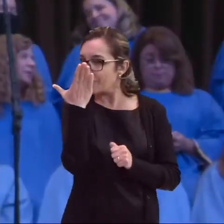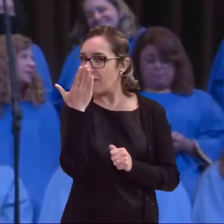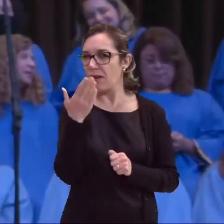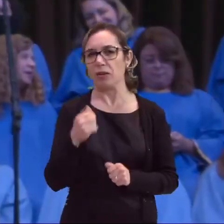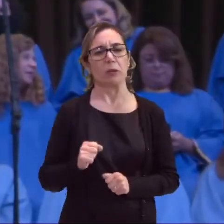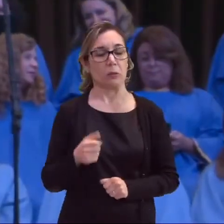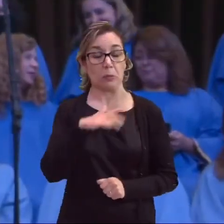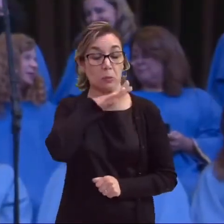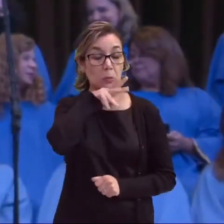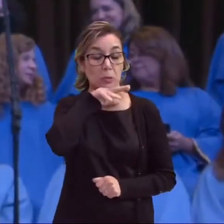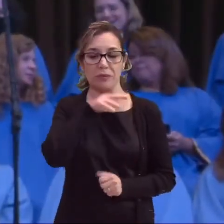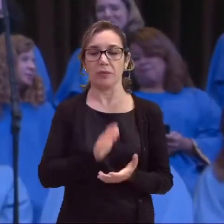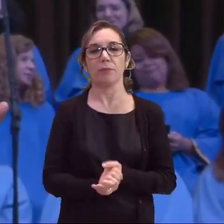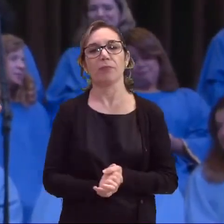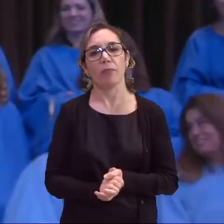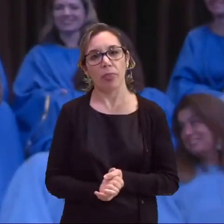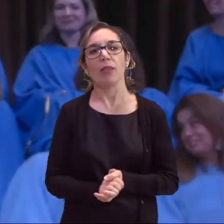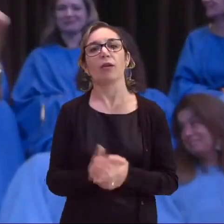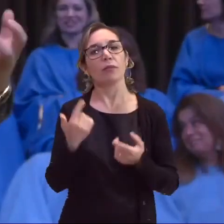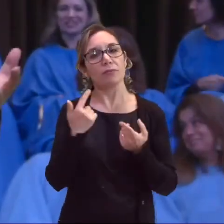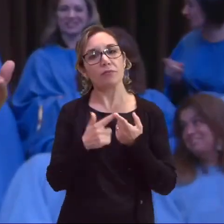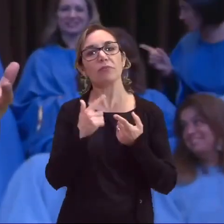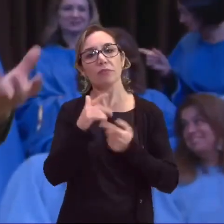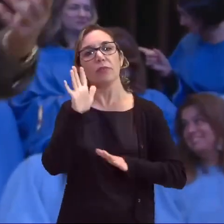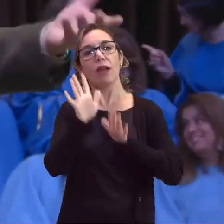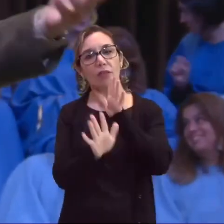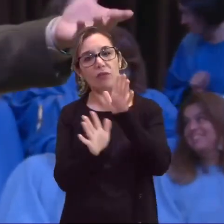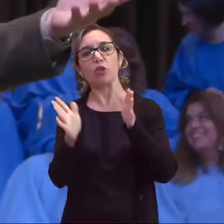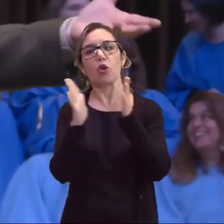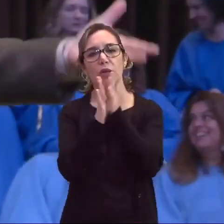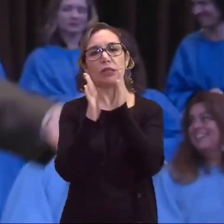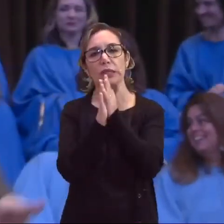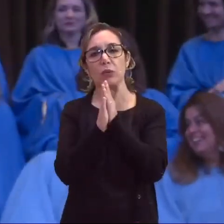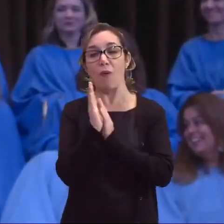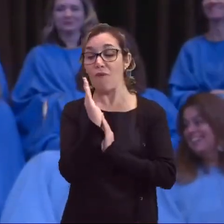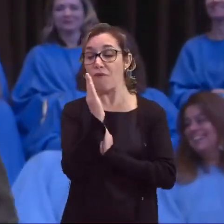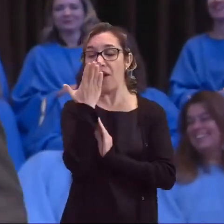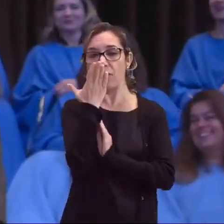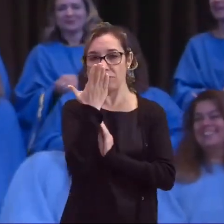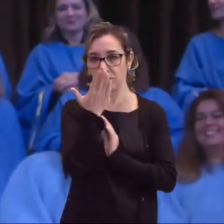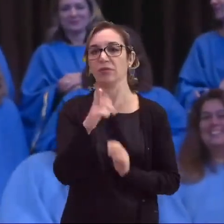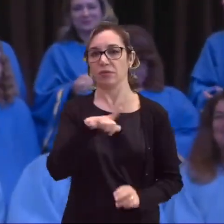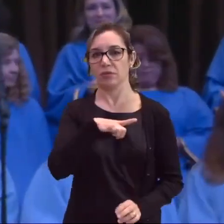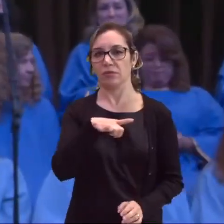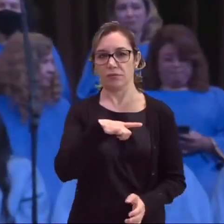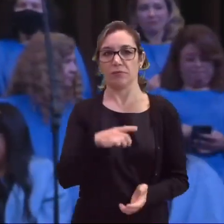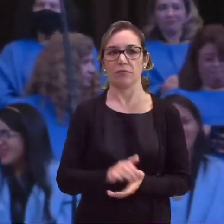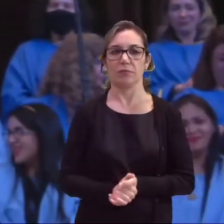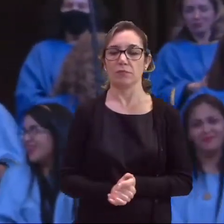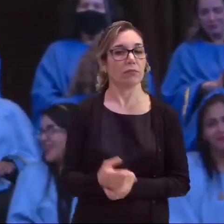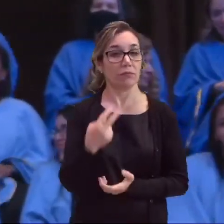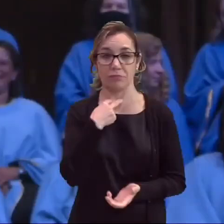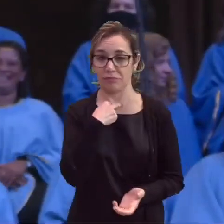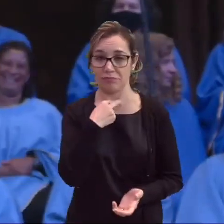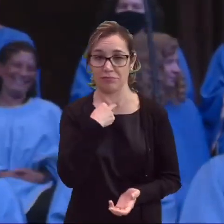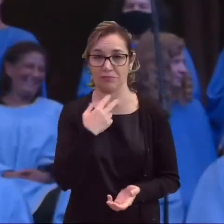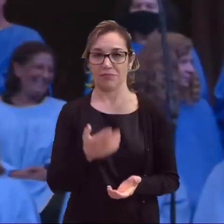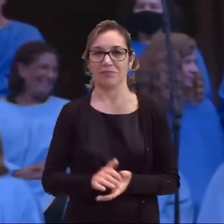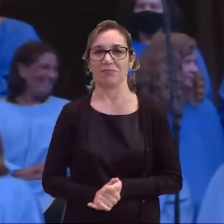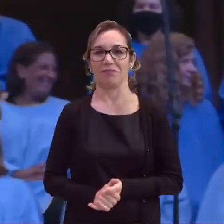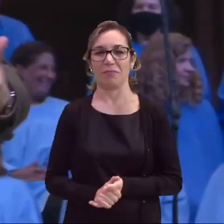favor agora você escuta do mesmo jeito faz uma cara feia não seja hipócrita na sua oração